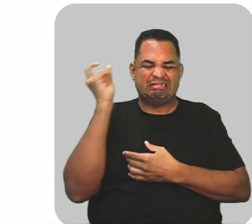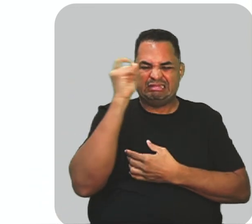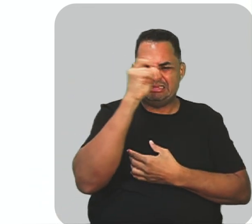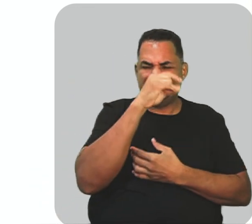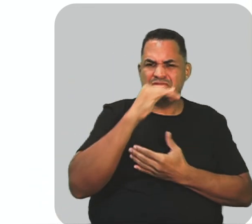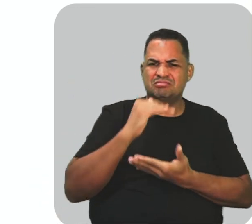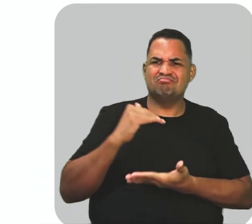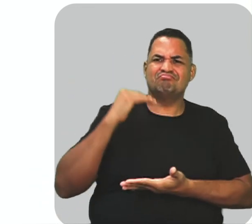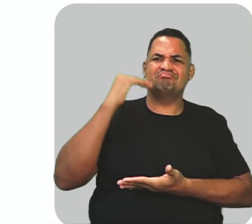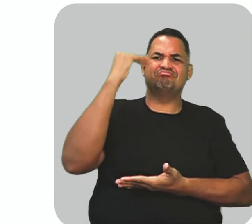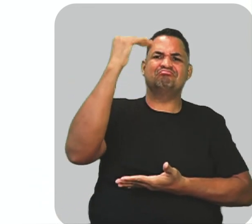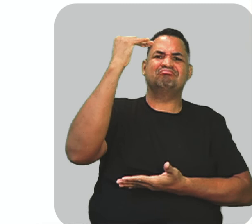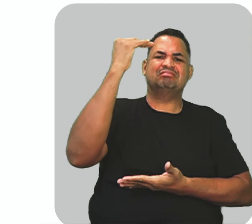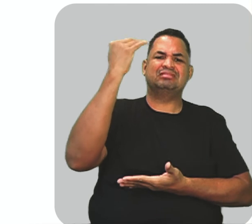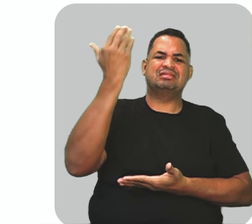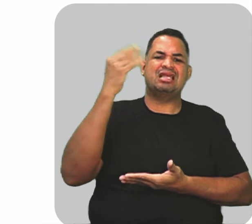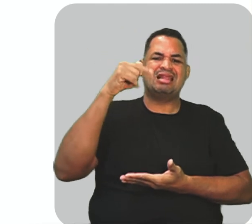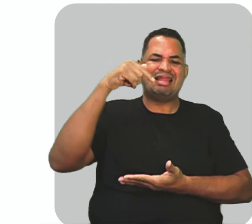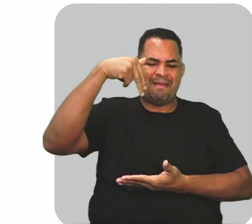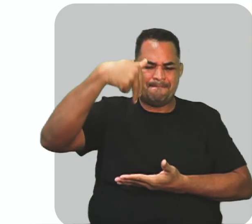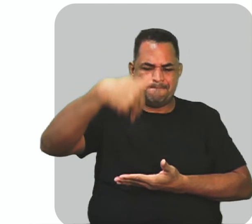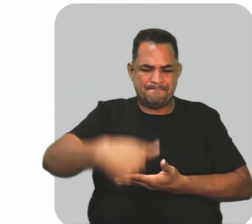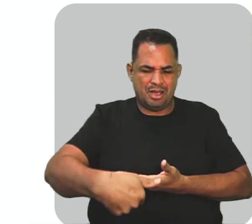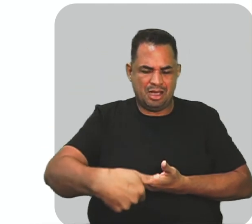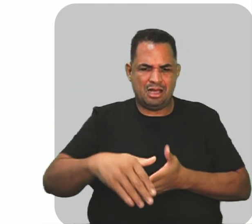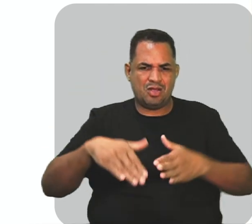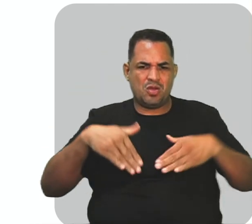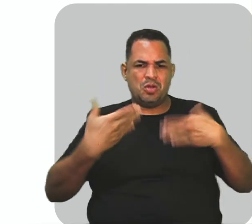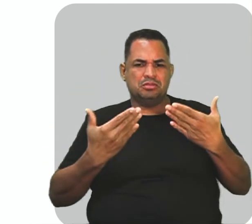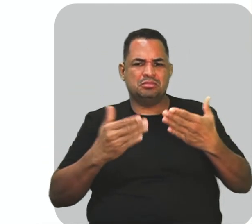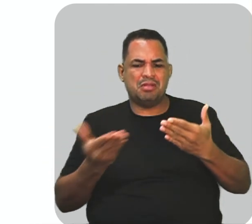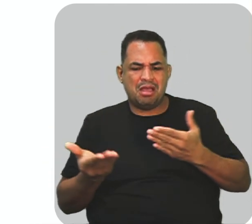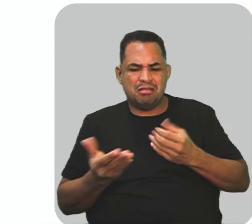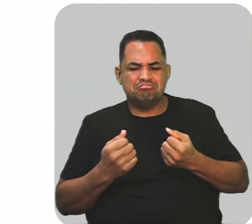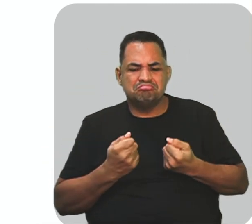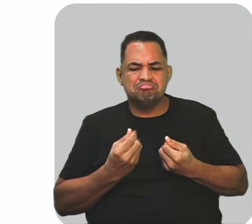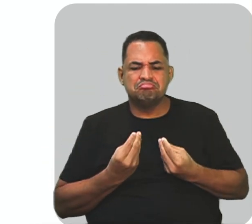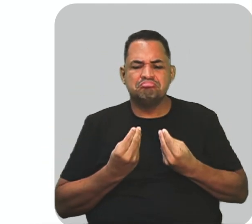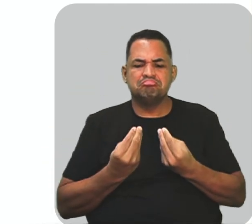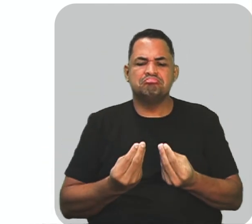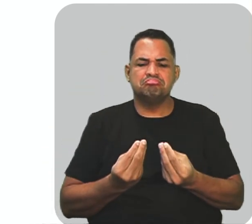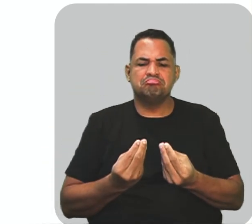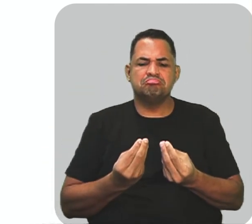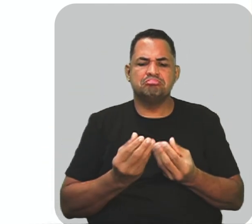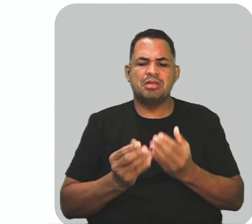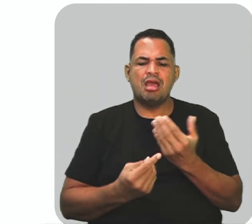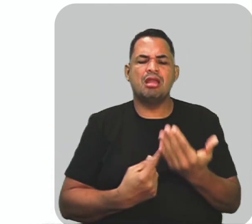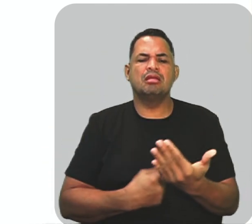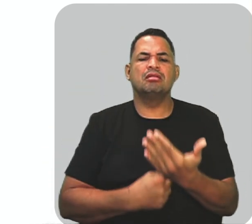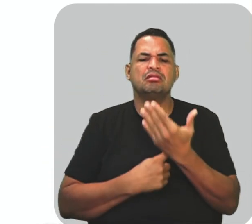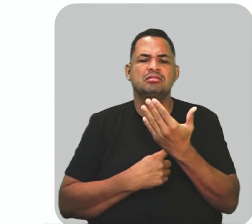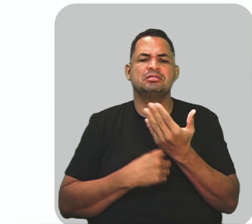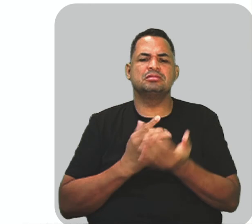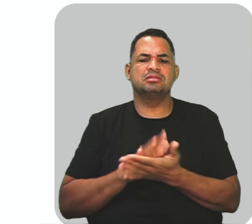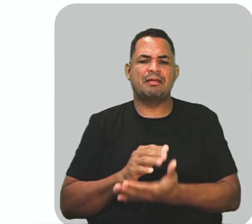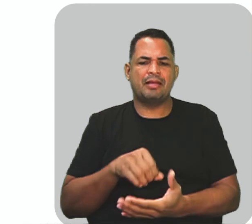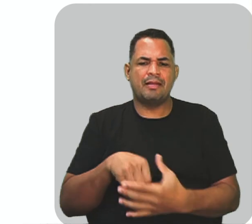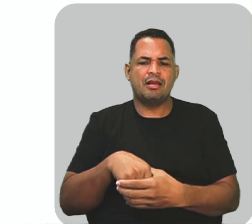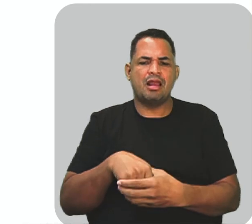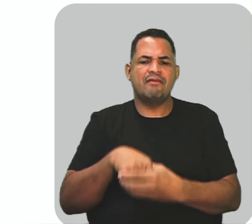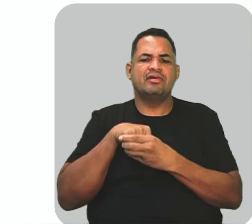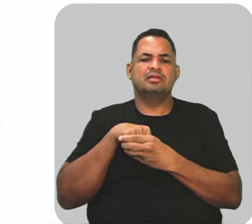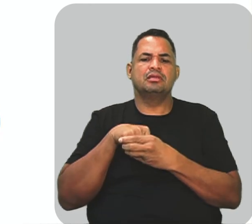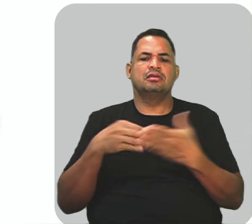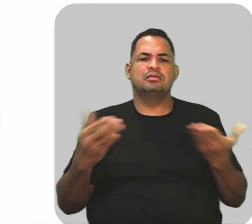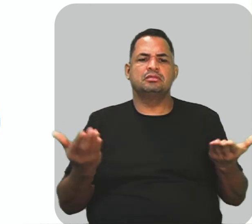em cima querem derrubar, mas quando embaixo se pede ajuda, ninguém dá a mão se é para te levantar. Então,